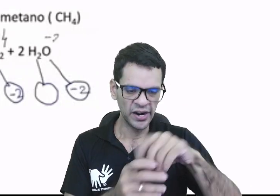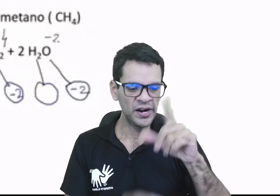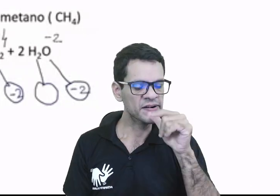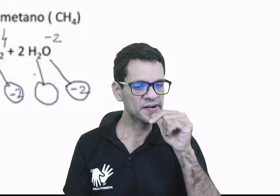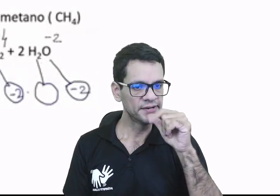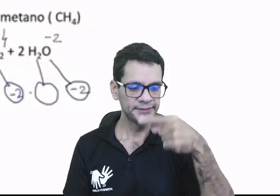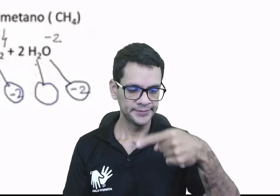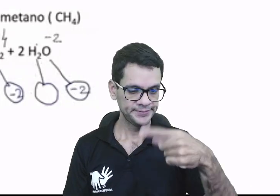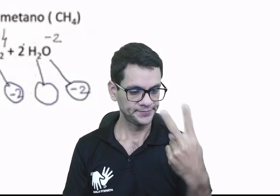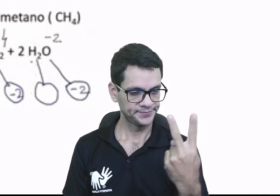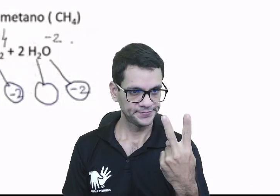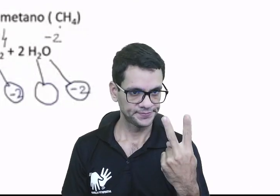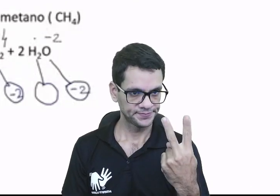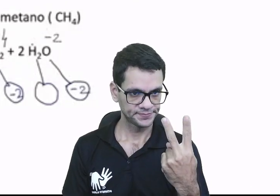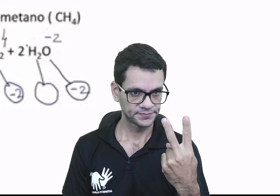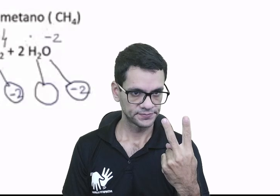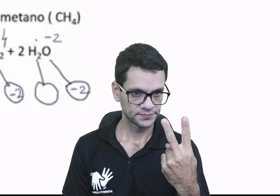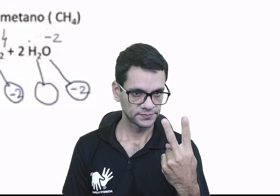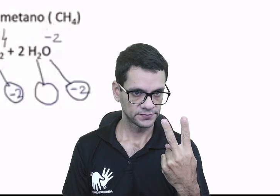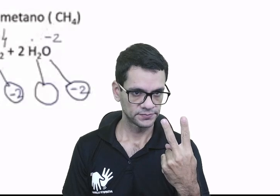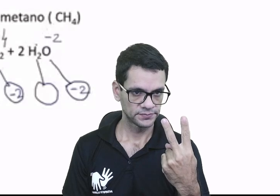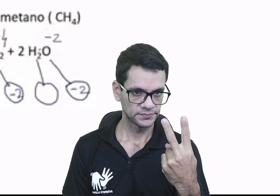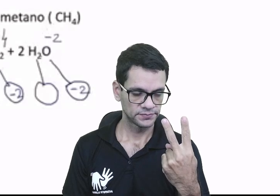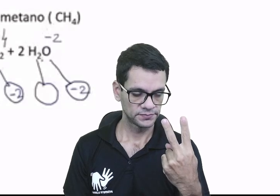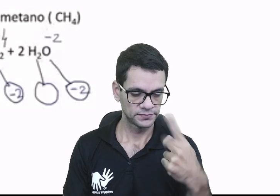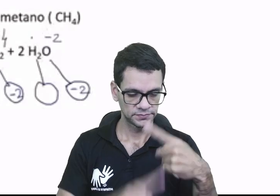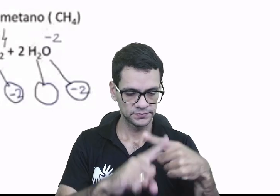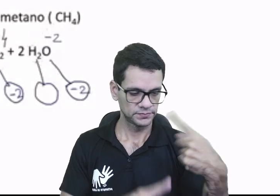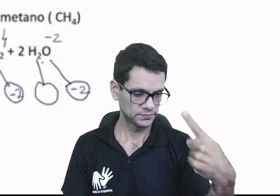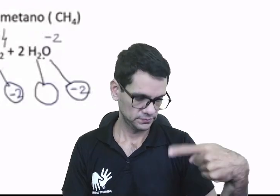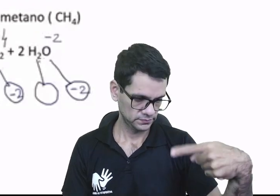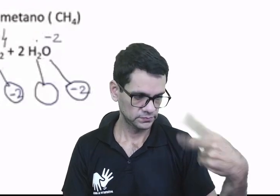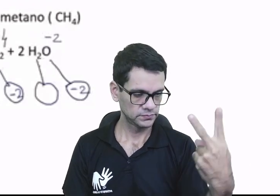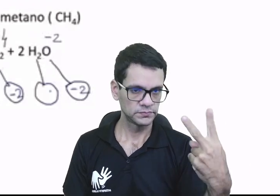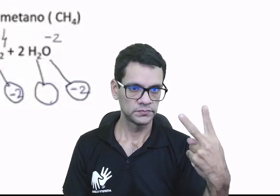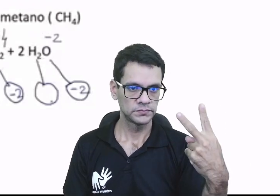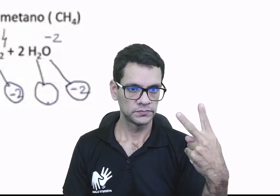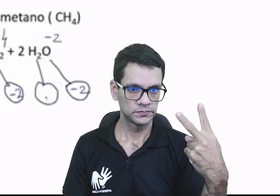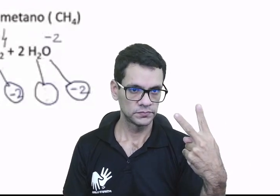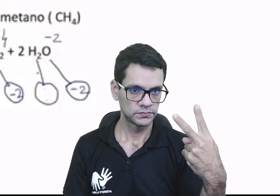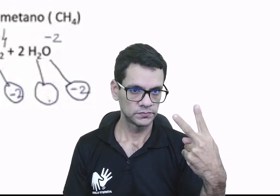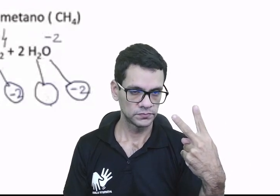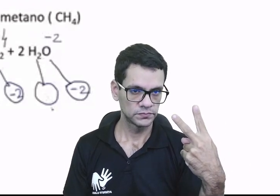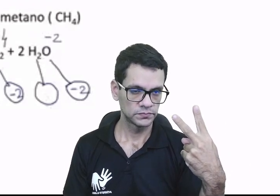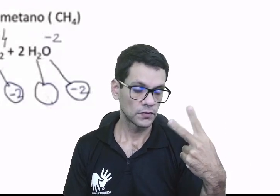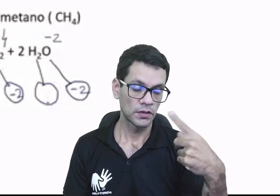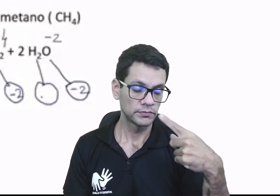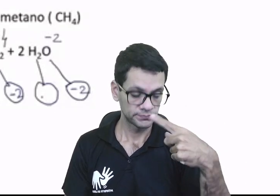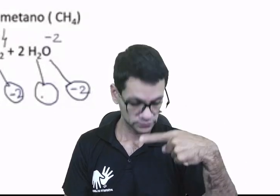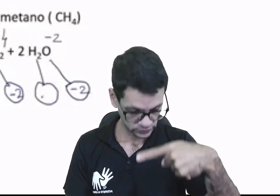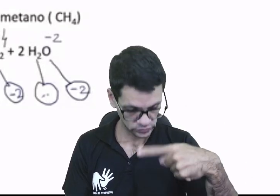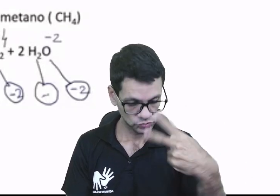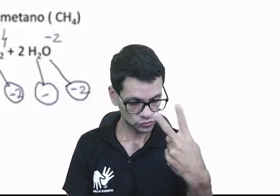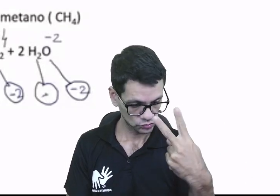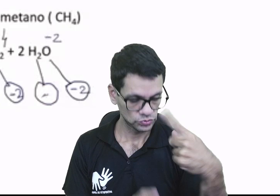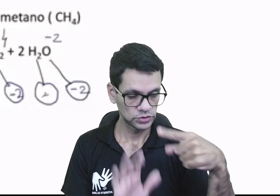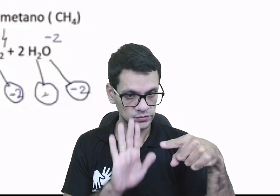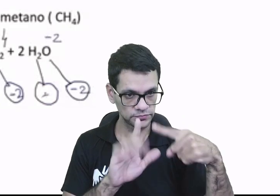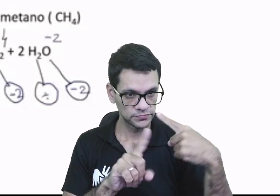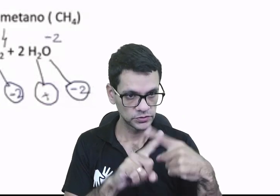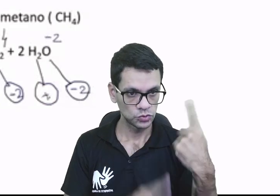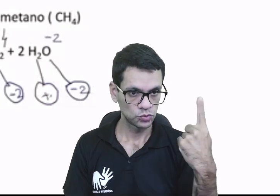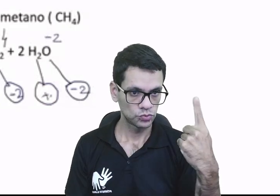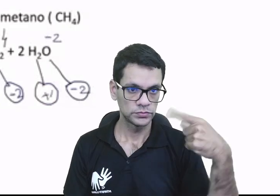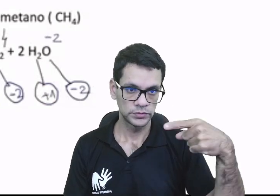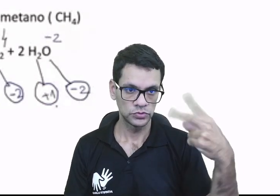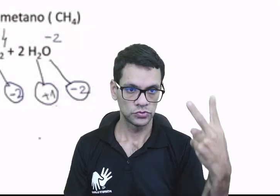menos 2. Cada zero vai ter que dar mais 2. Que número multiplicado por 2 dá 2? Mais